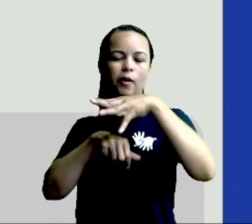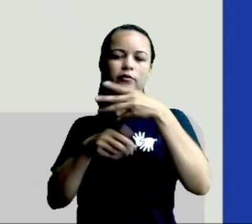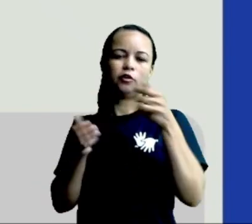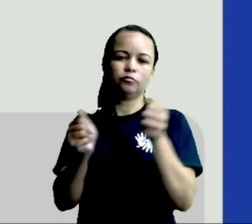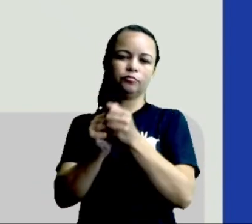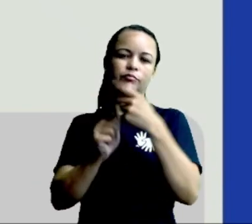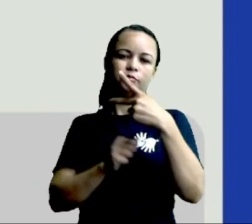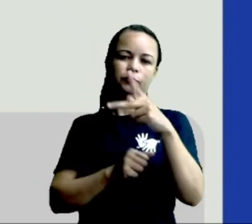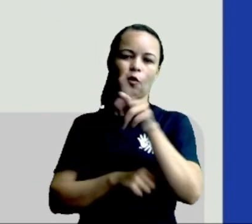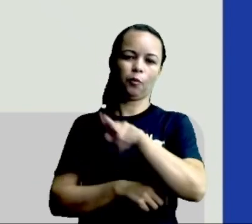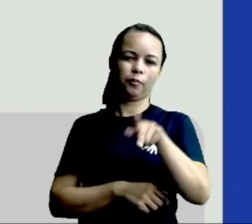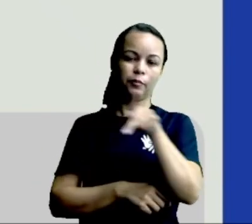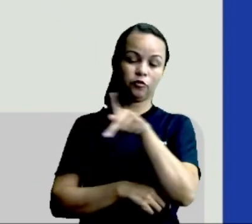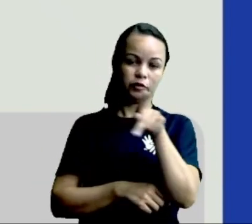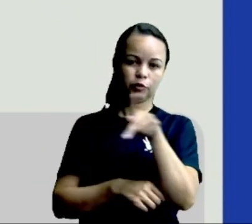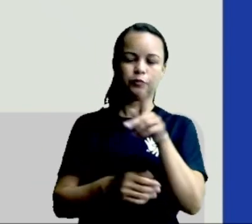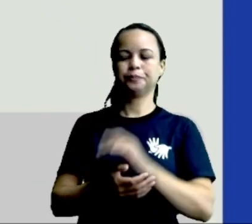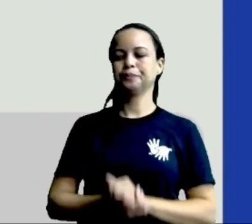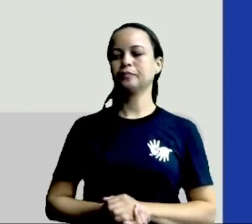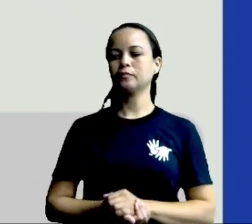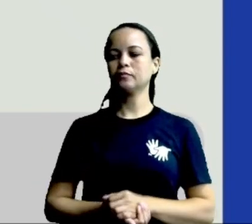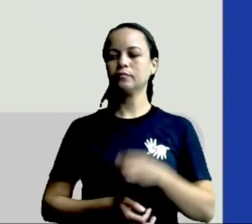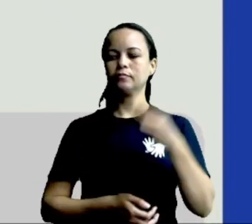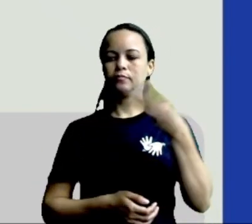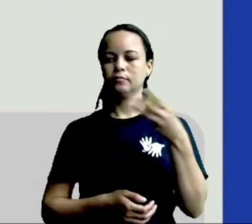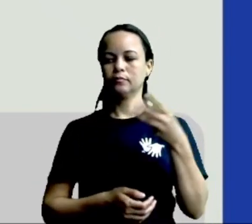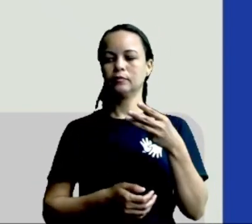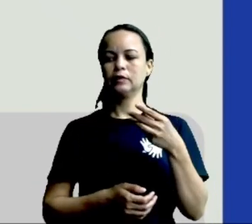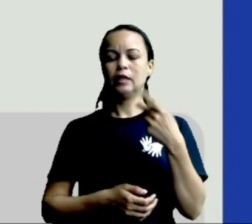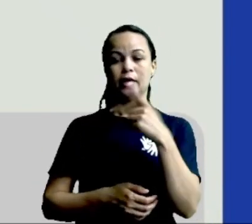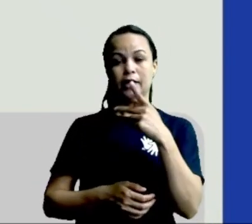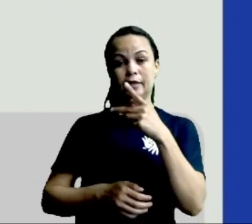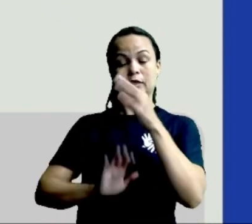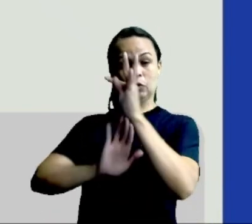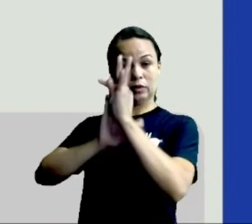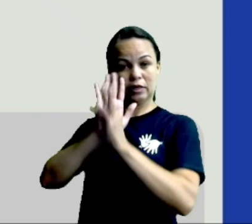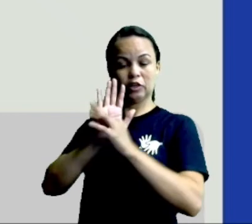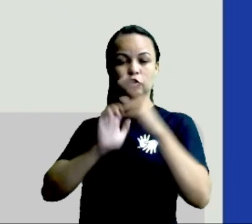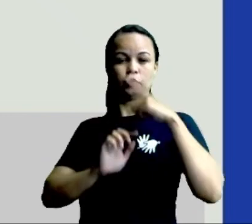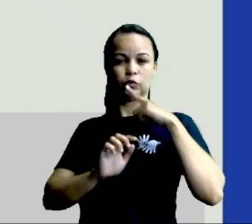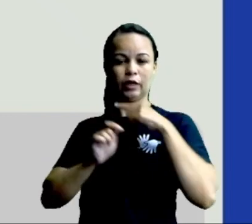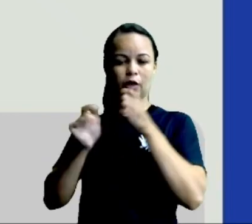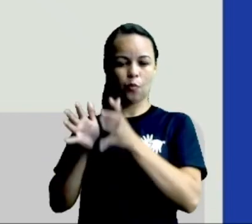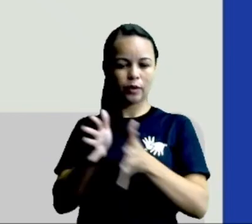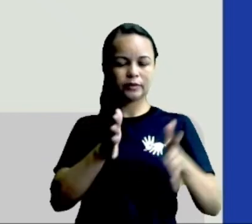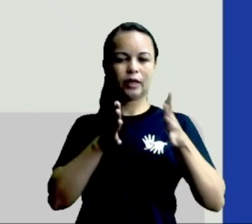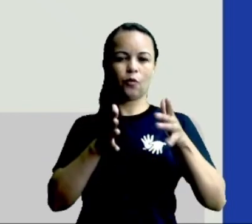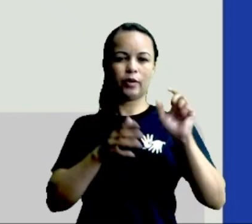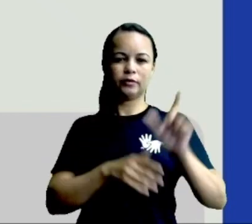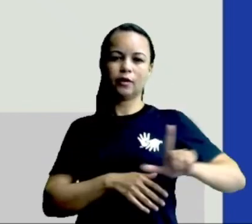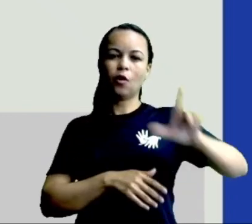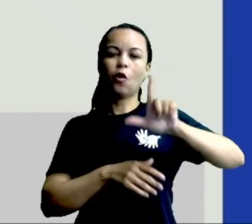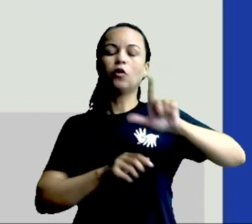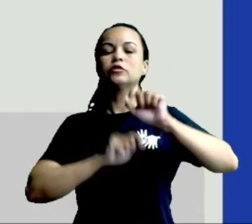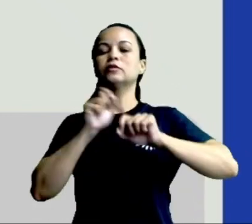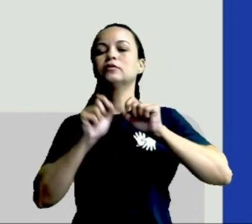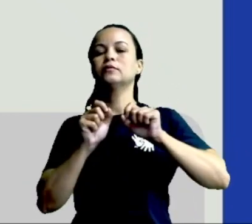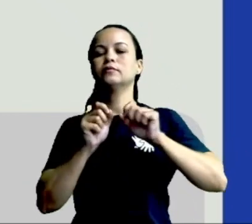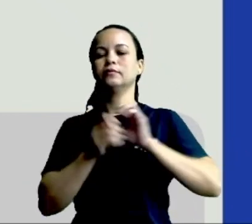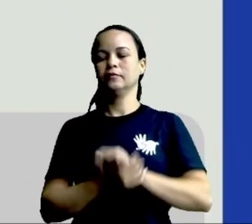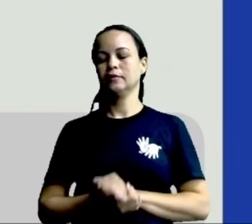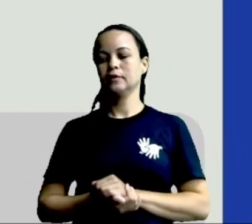Para que serve aí, tá? Para que esse texto aí tenha uma sequência lógica? O que é que a gente deve fazer? Ele deve ter